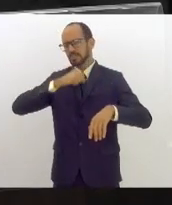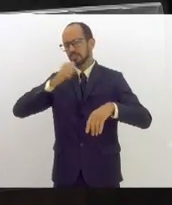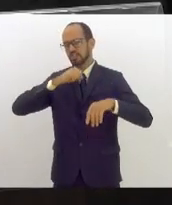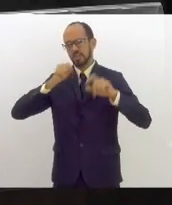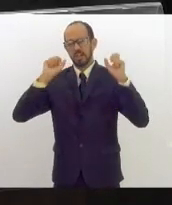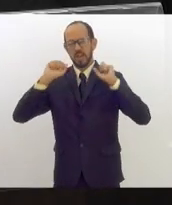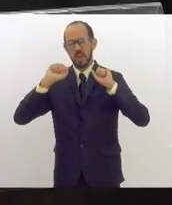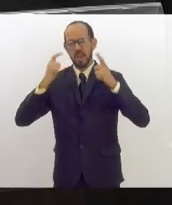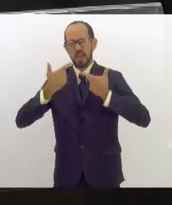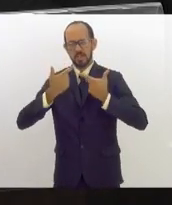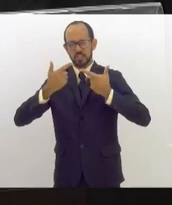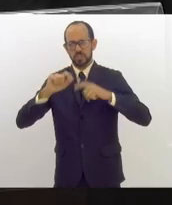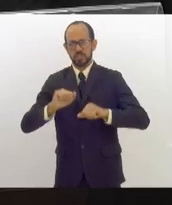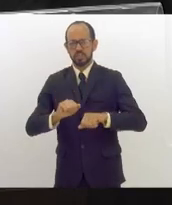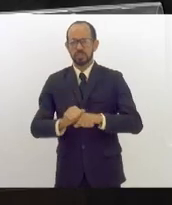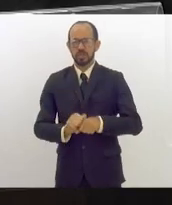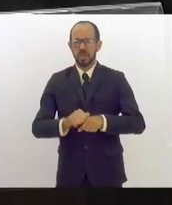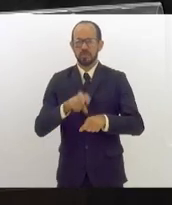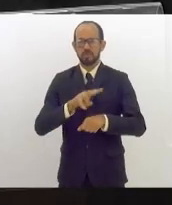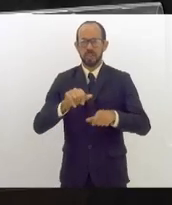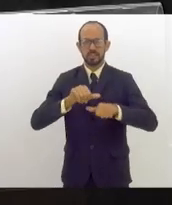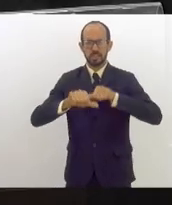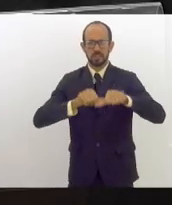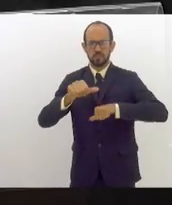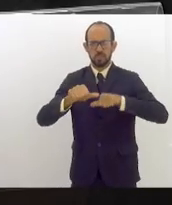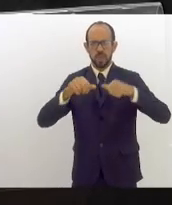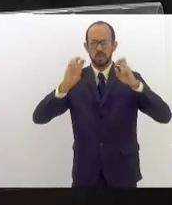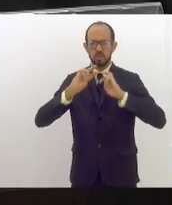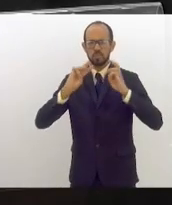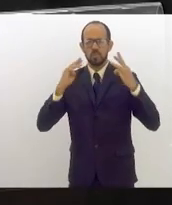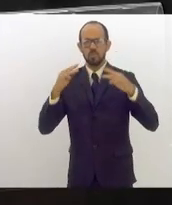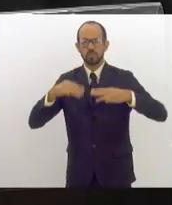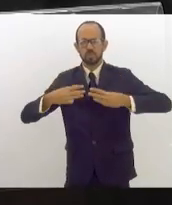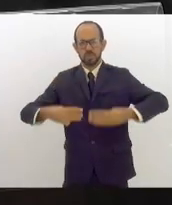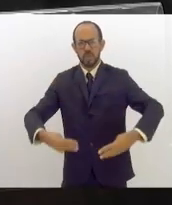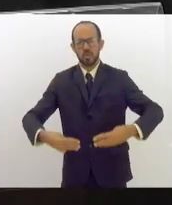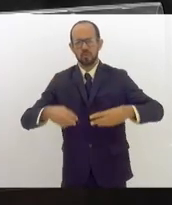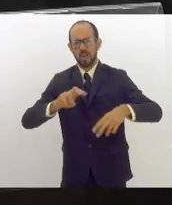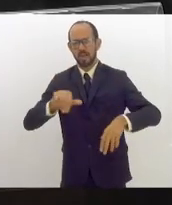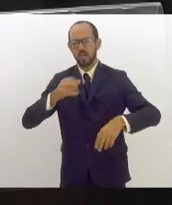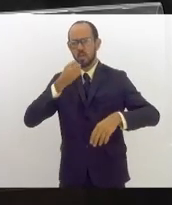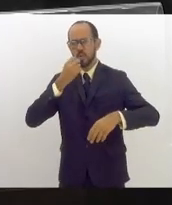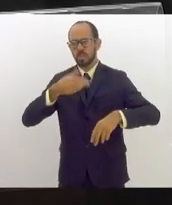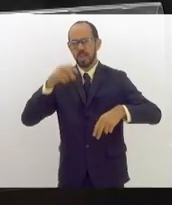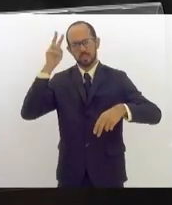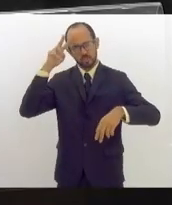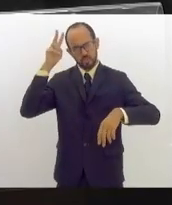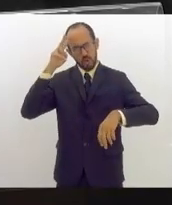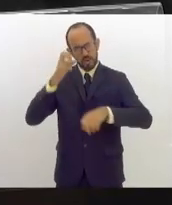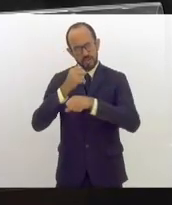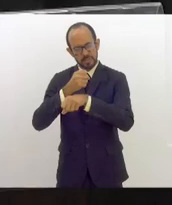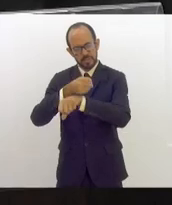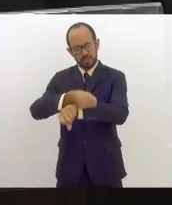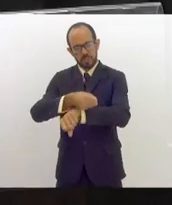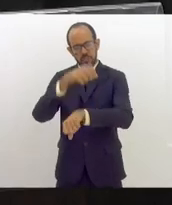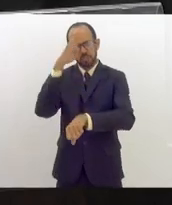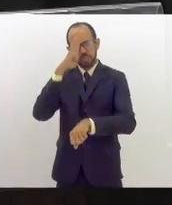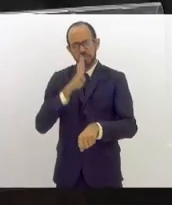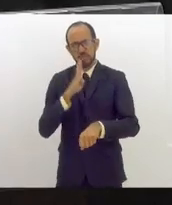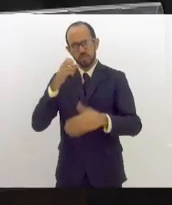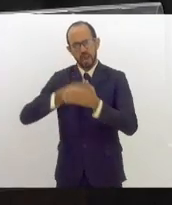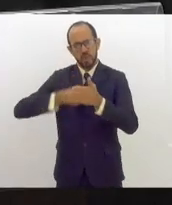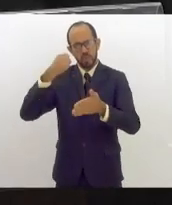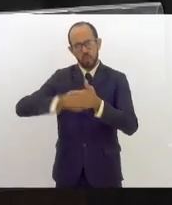Assembleia Legislativa vai transformar no museu que vai contar a história da escravidão no Brasil a história da luta pela Liberdade